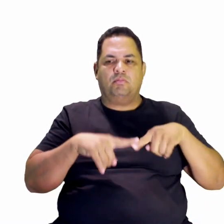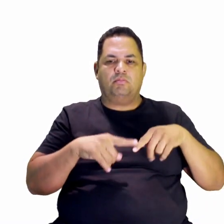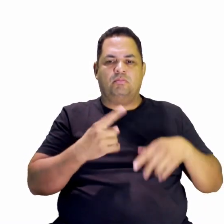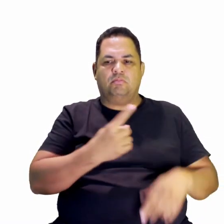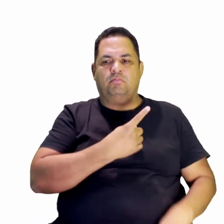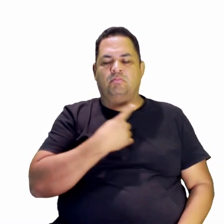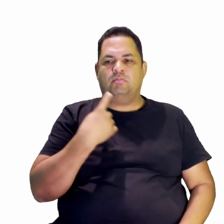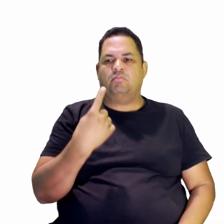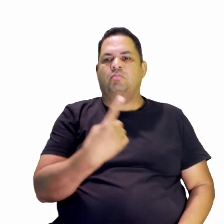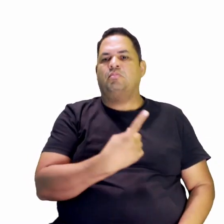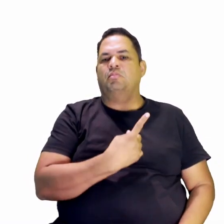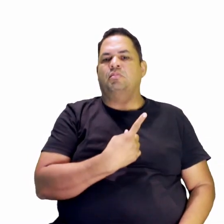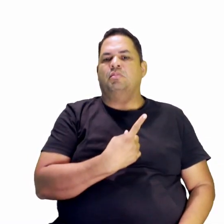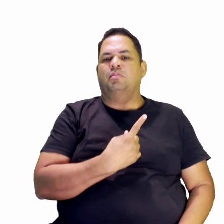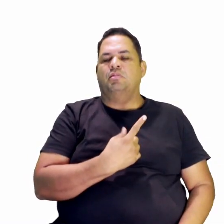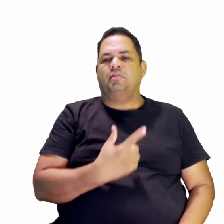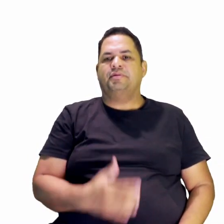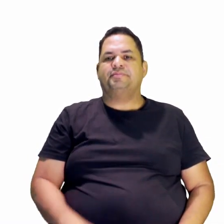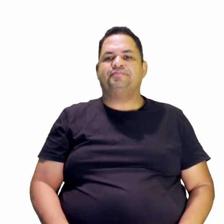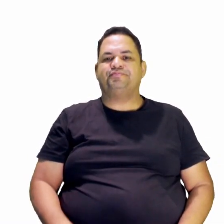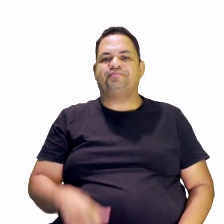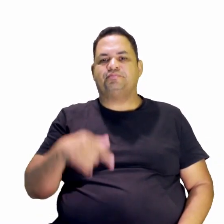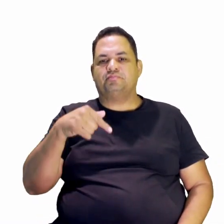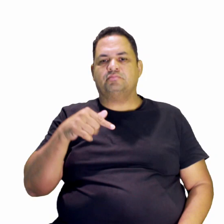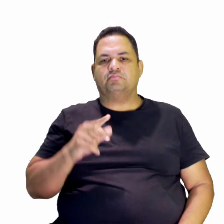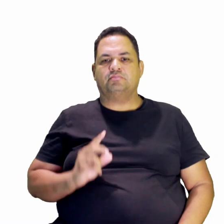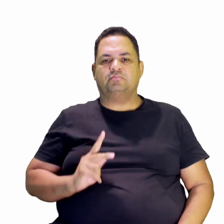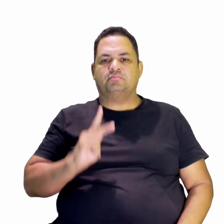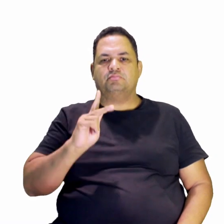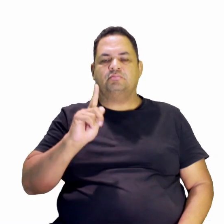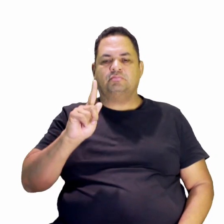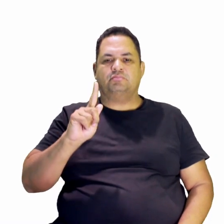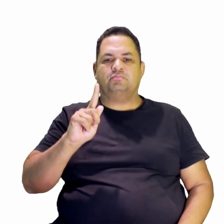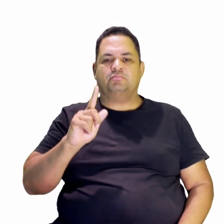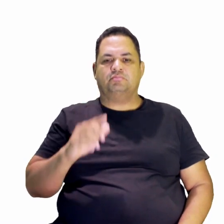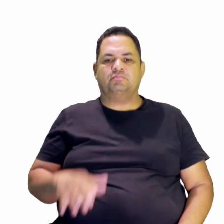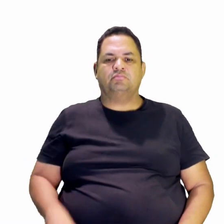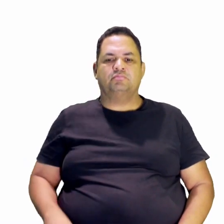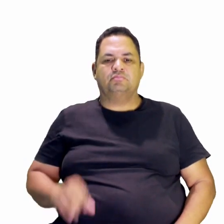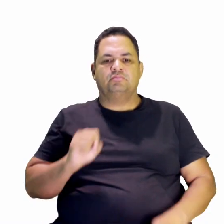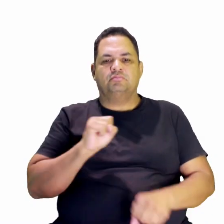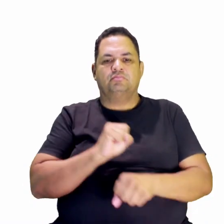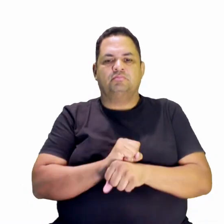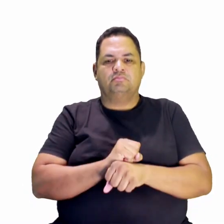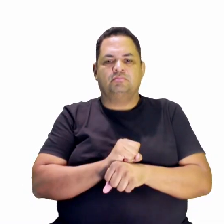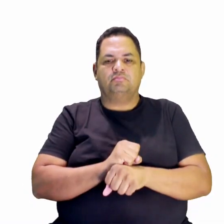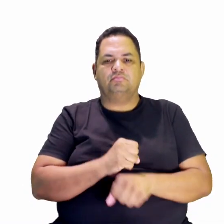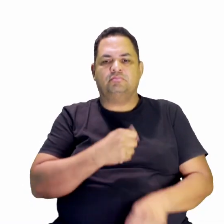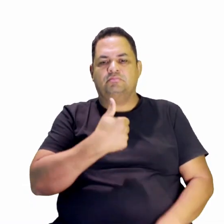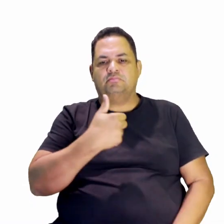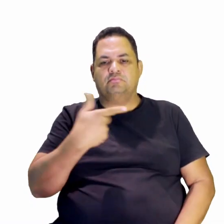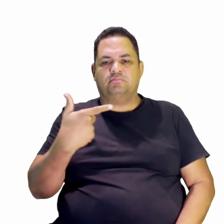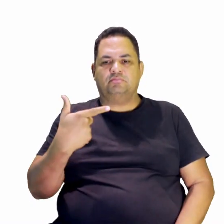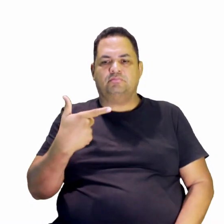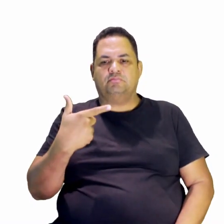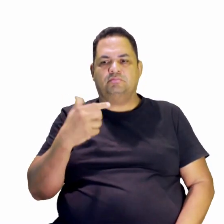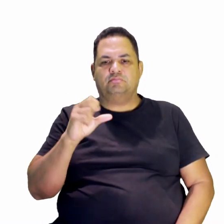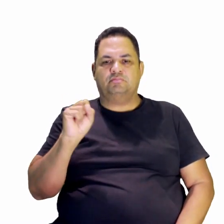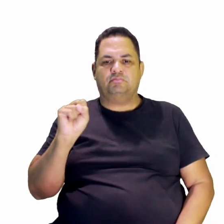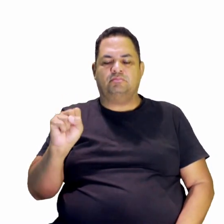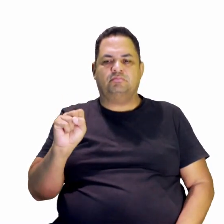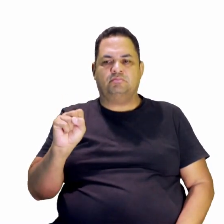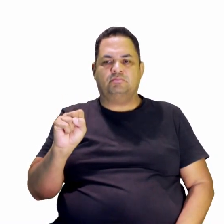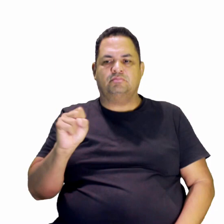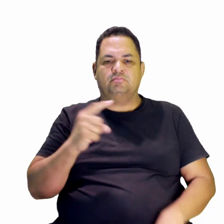nós temos aí de 7 kg, né, vá parar em 12 segundos, tá